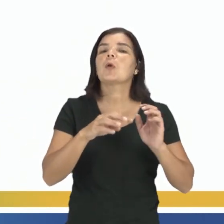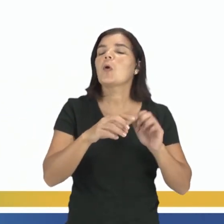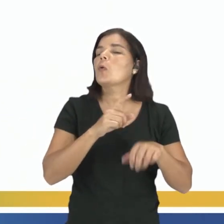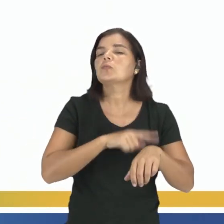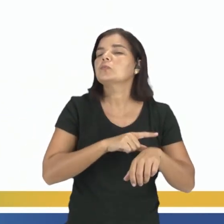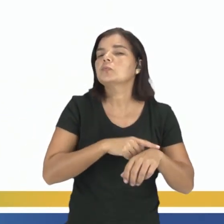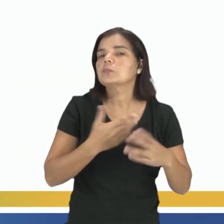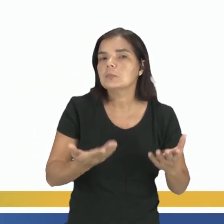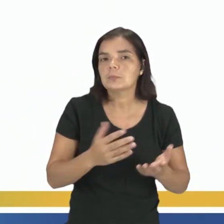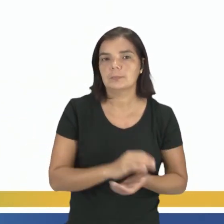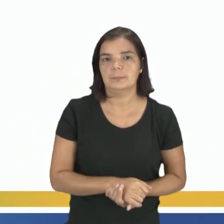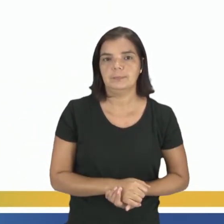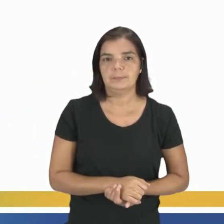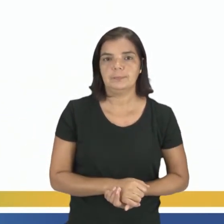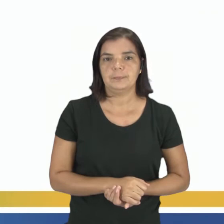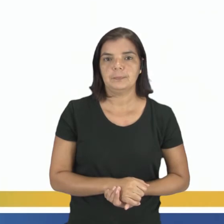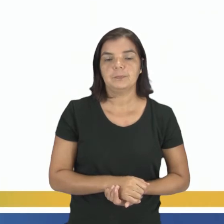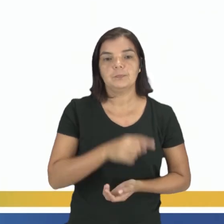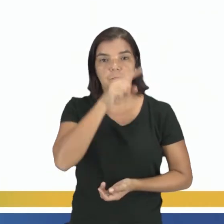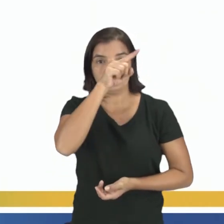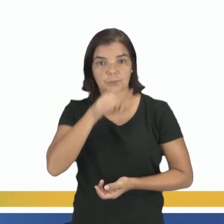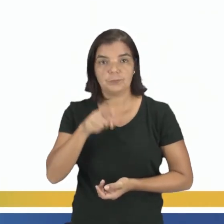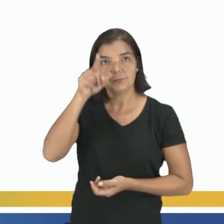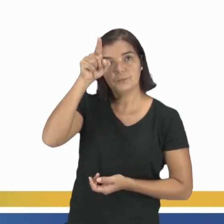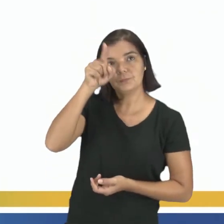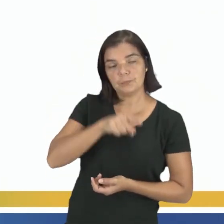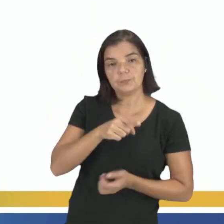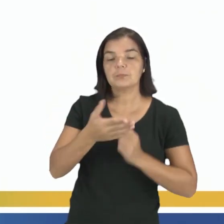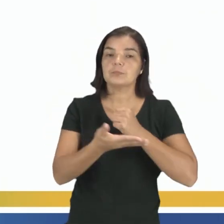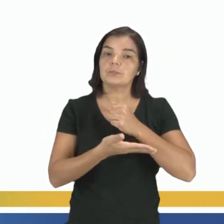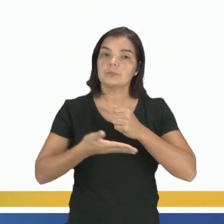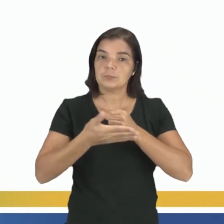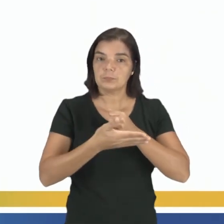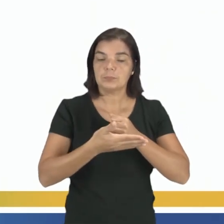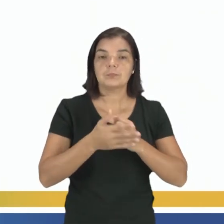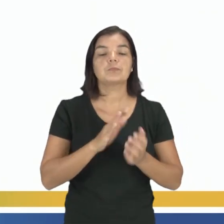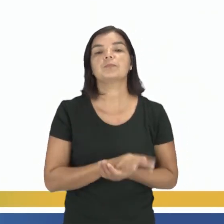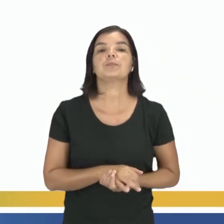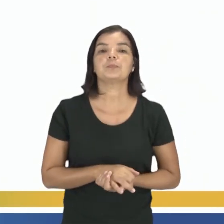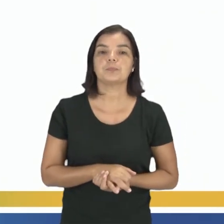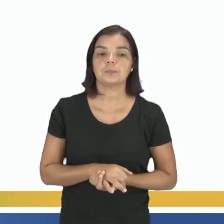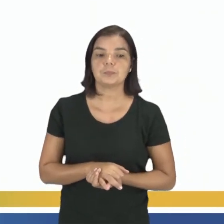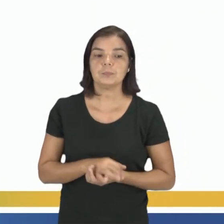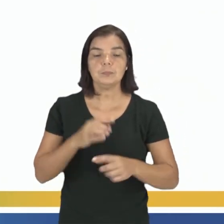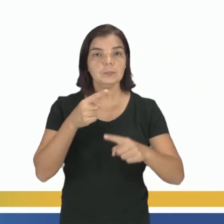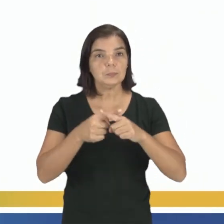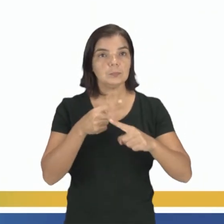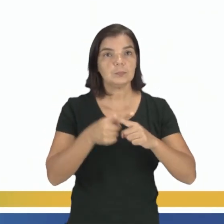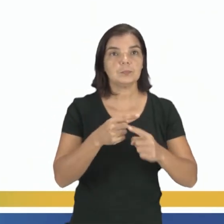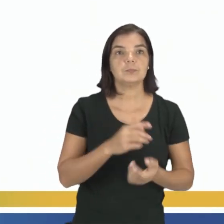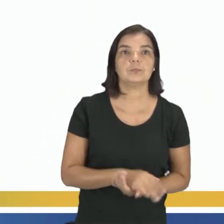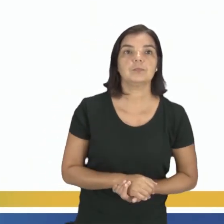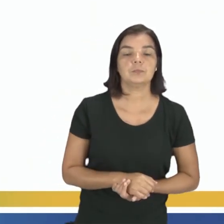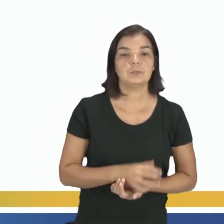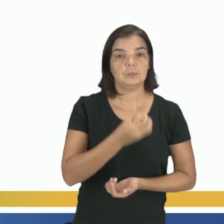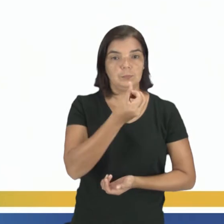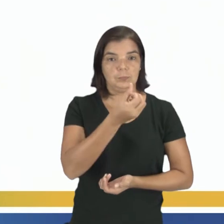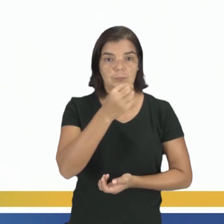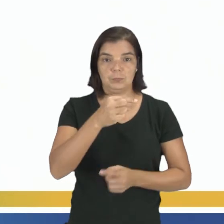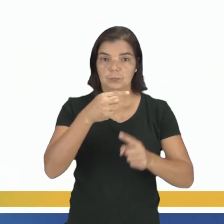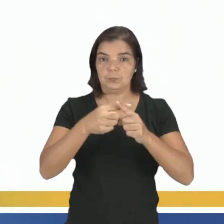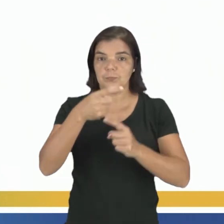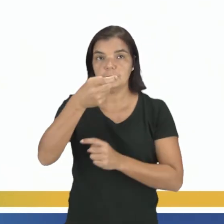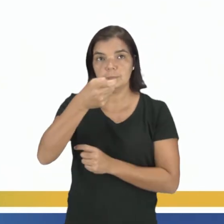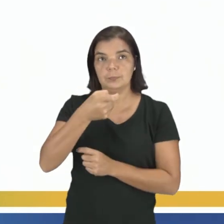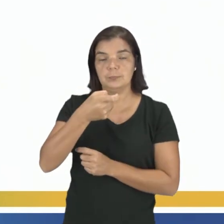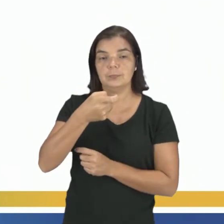fração de horas? Fiz aí regrinha de 3 básica, multiplicar meios pelos extremos, 60